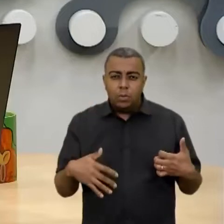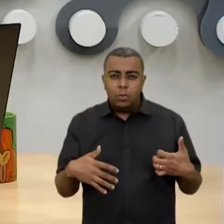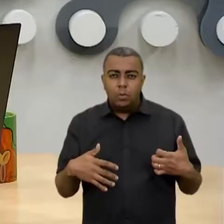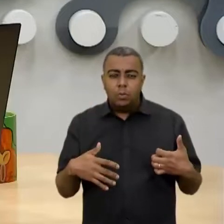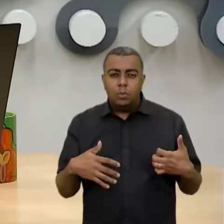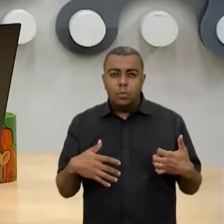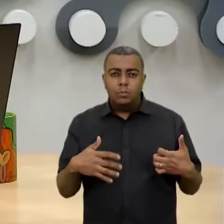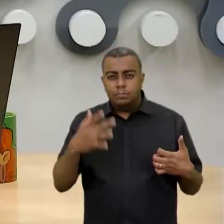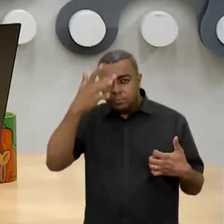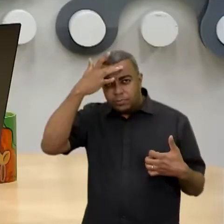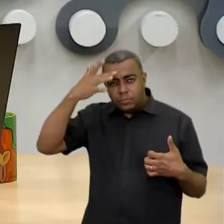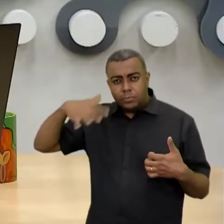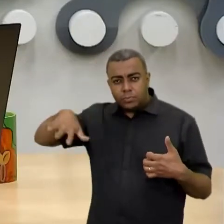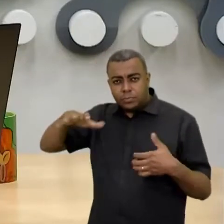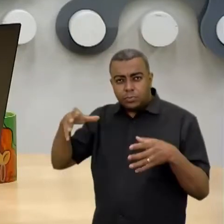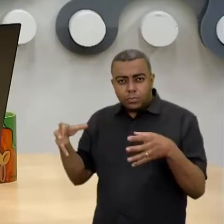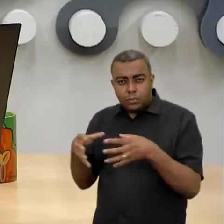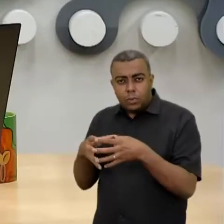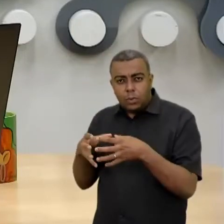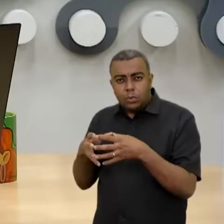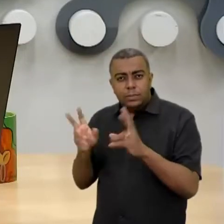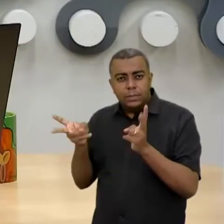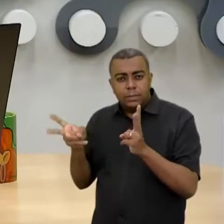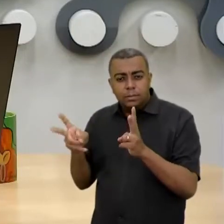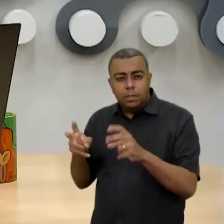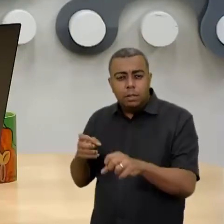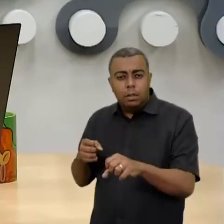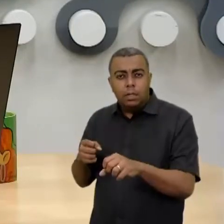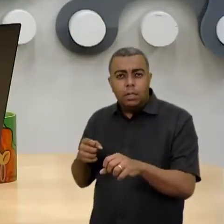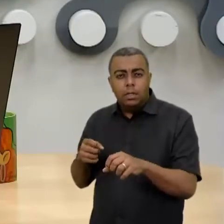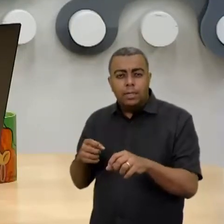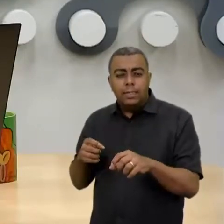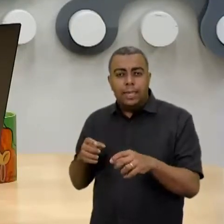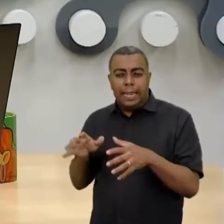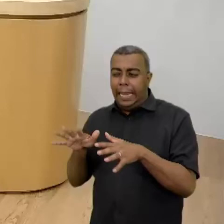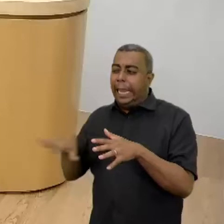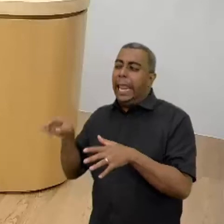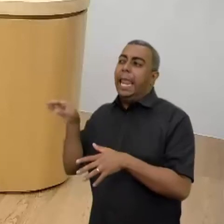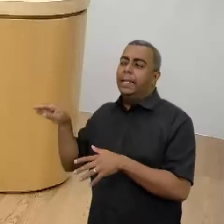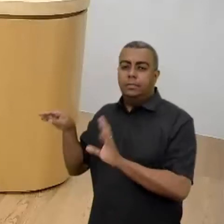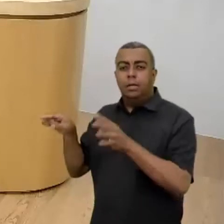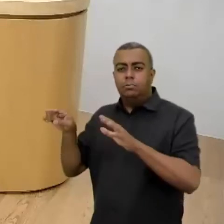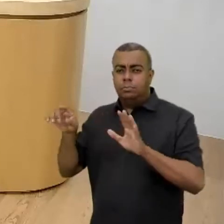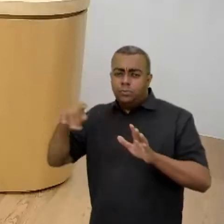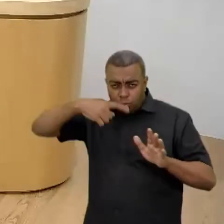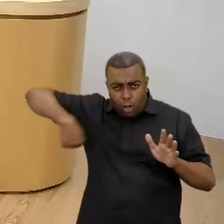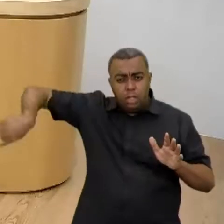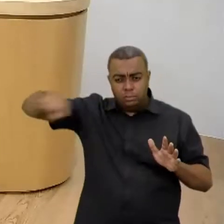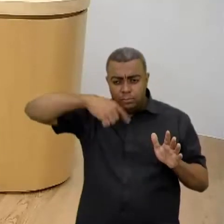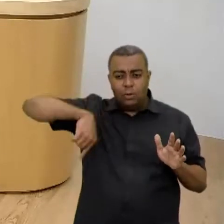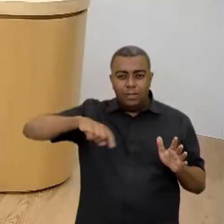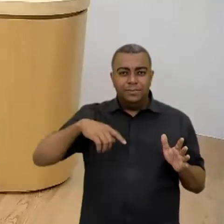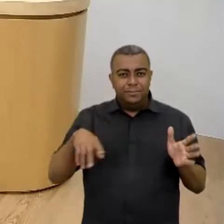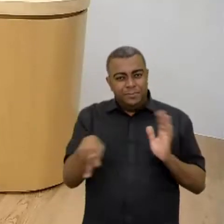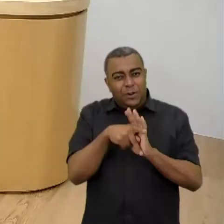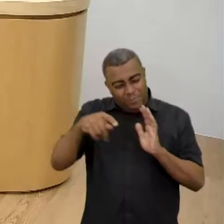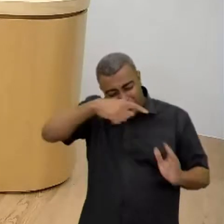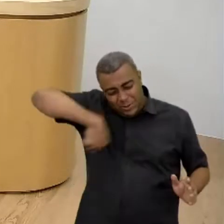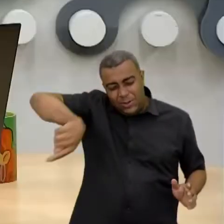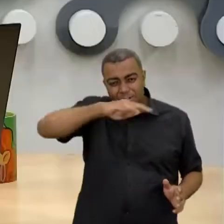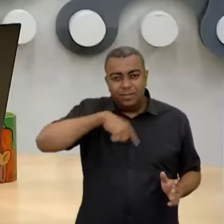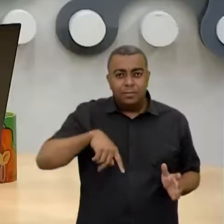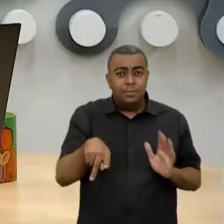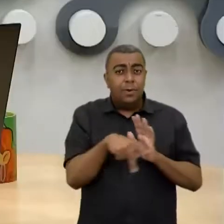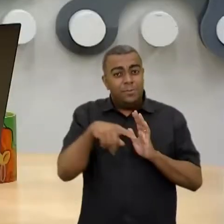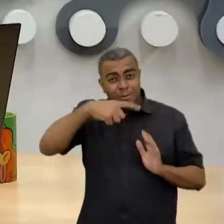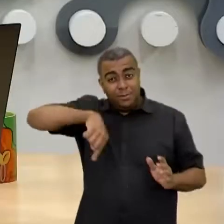esses povos estarem sempre relacionados. Eu não gosto de falar eles, né? Eu gosto de falar nós. Sim, nós, né? Nós, né? Sim. Porque é a